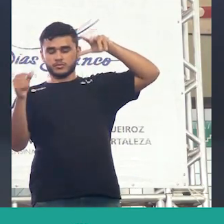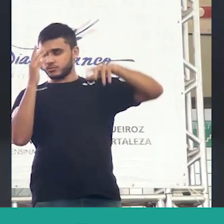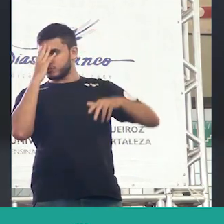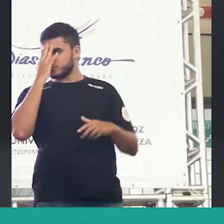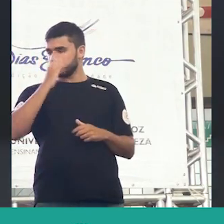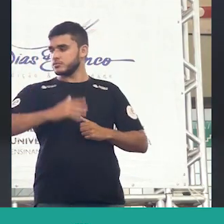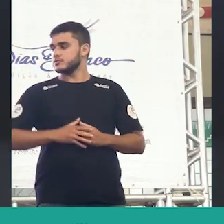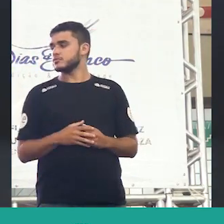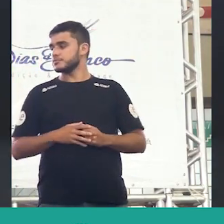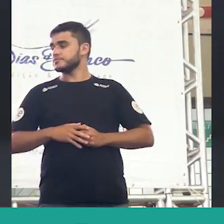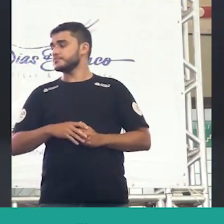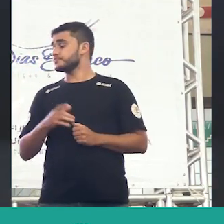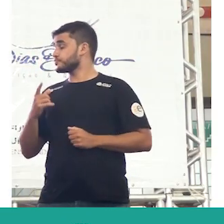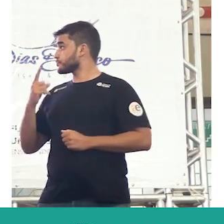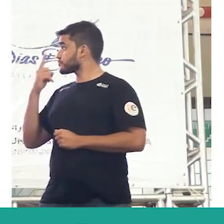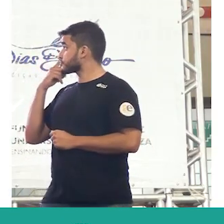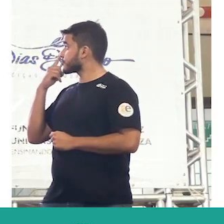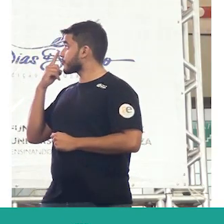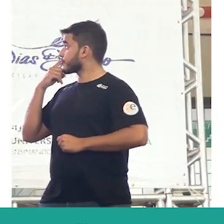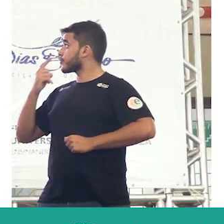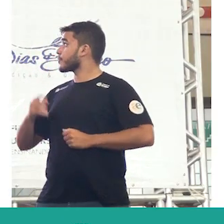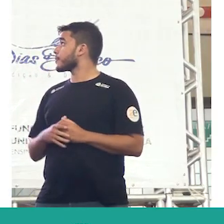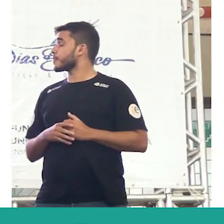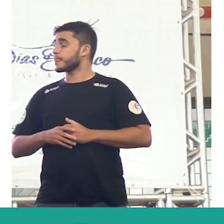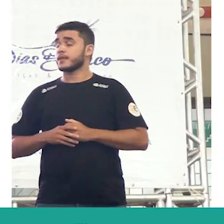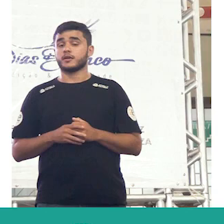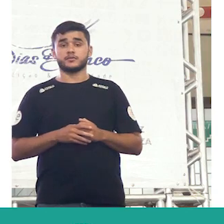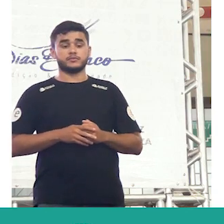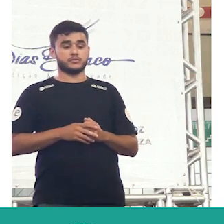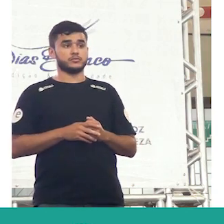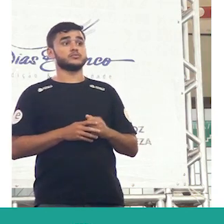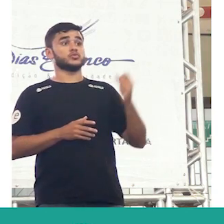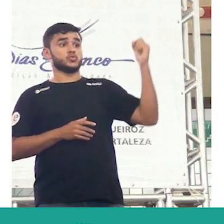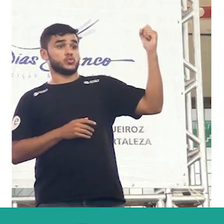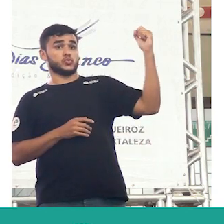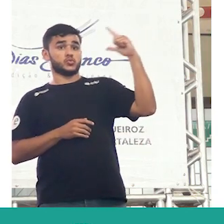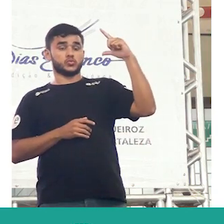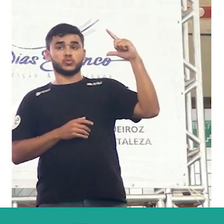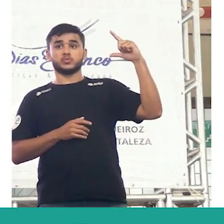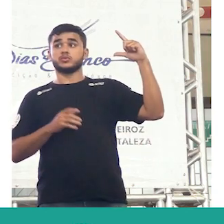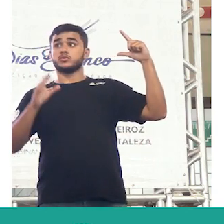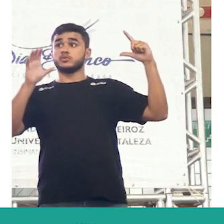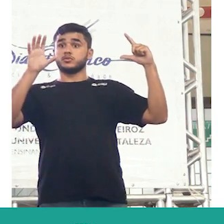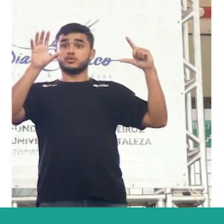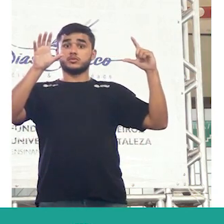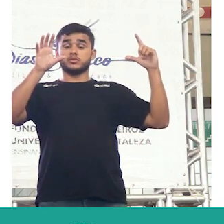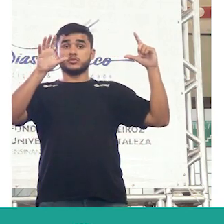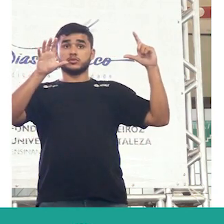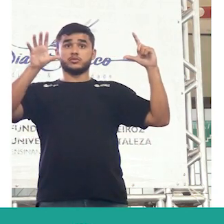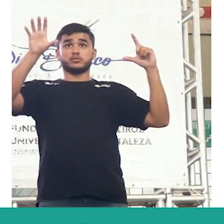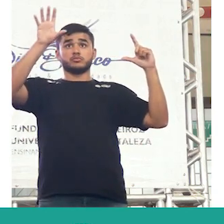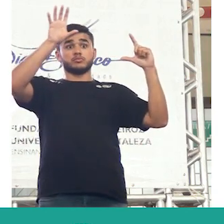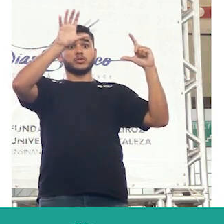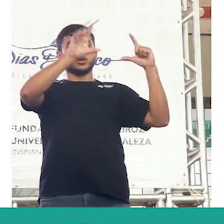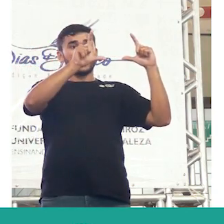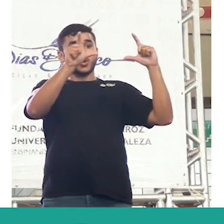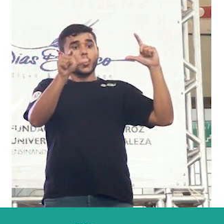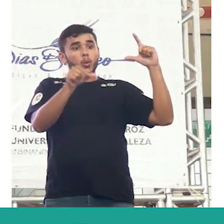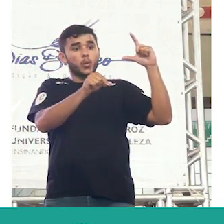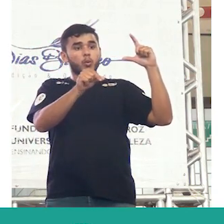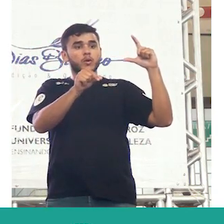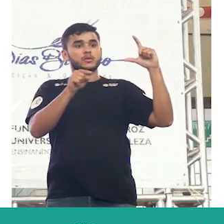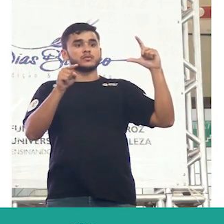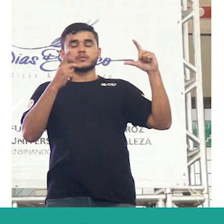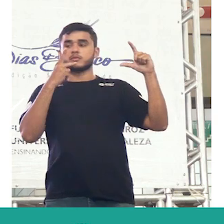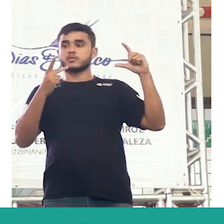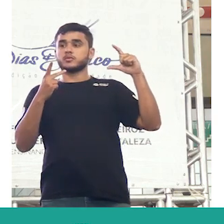acontecer o eclipse, é necessário isso aí. Sol, a Lua fica no meio e